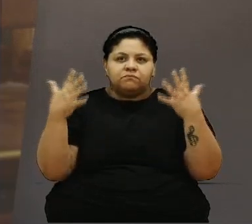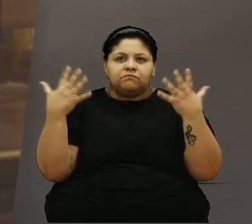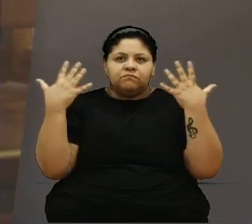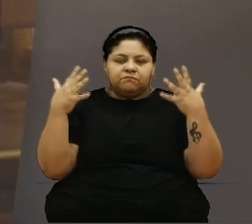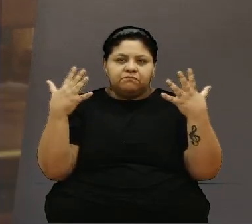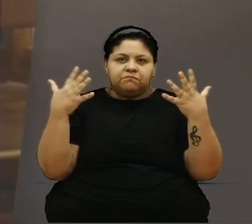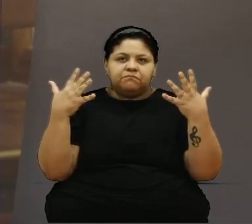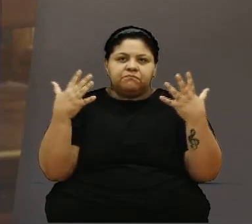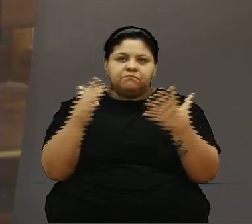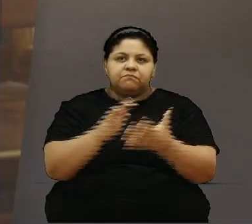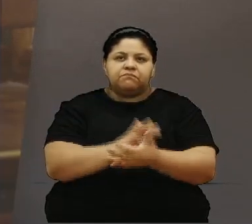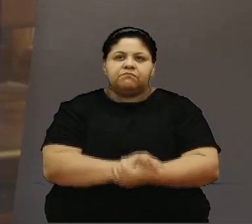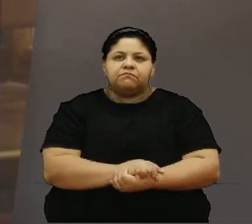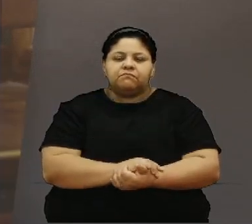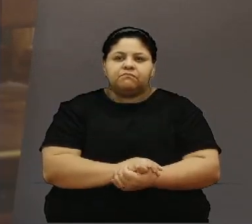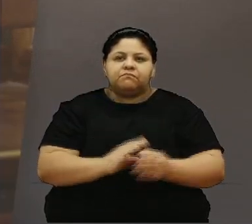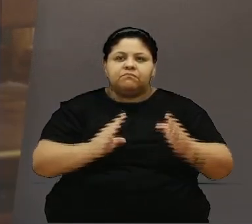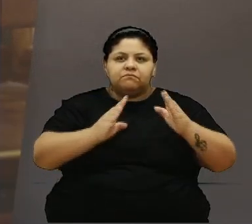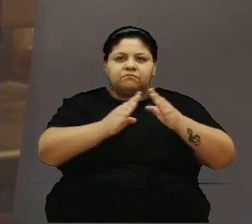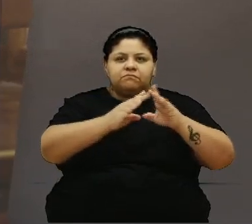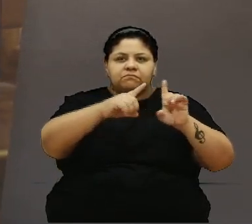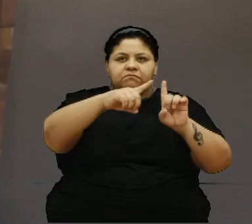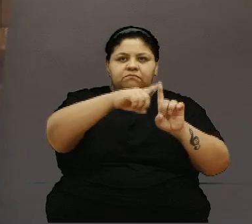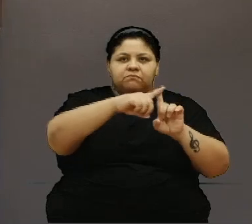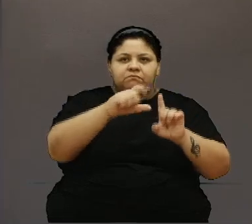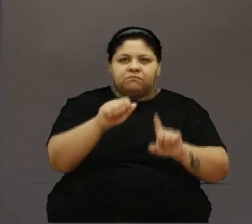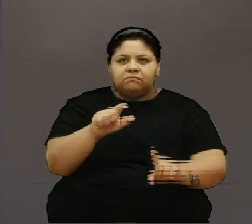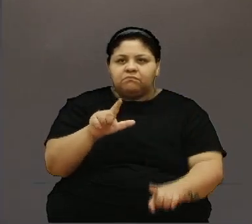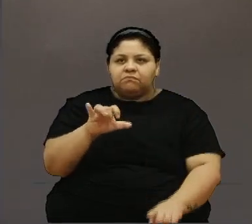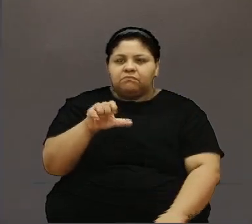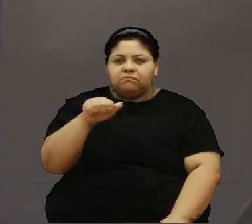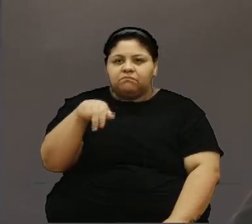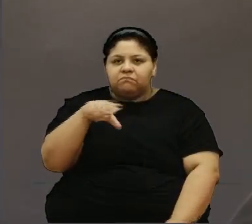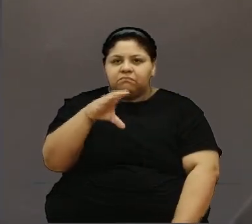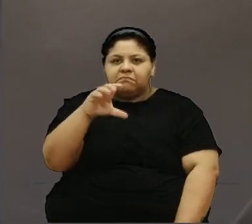congratulações hoje para a Igreja Aliança Pentecostal,